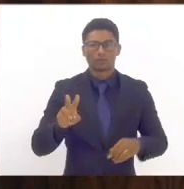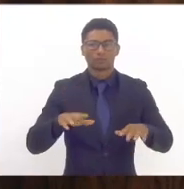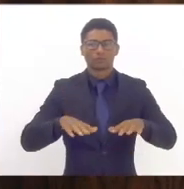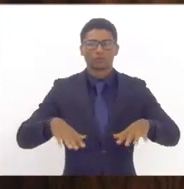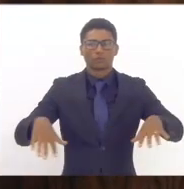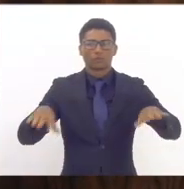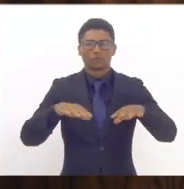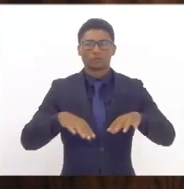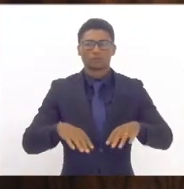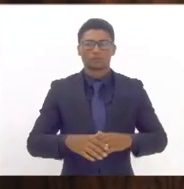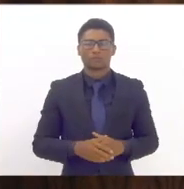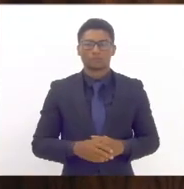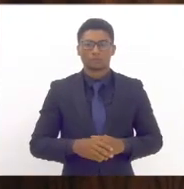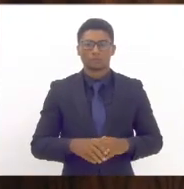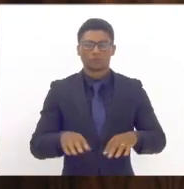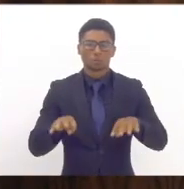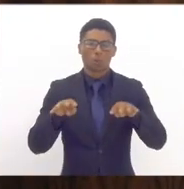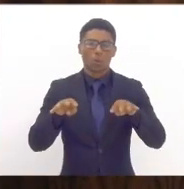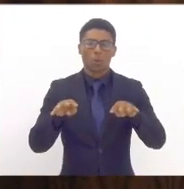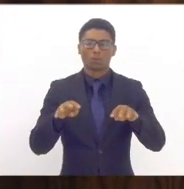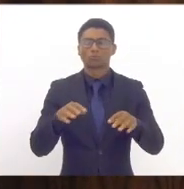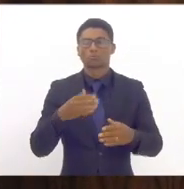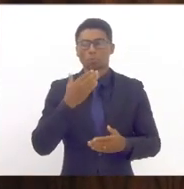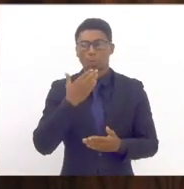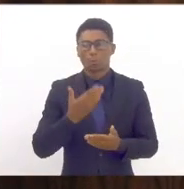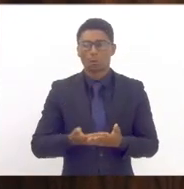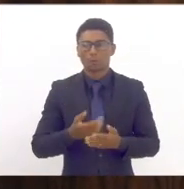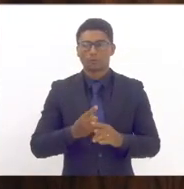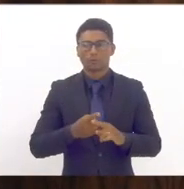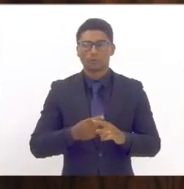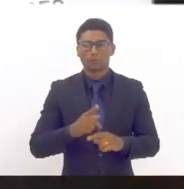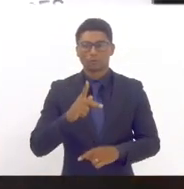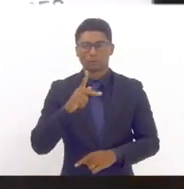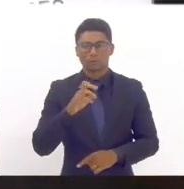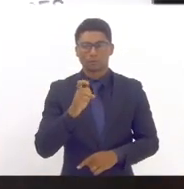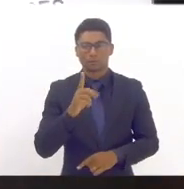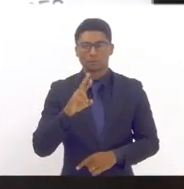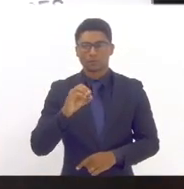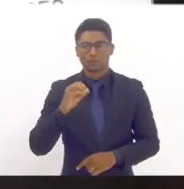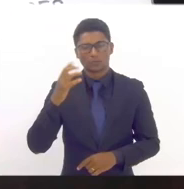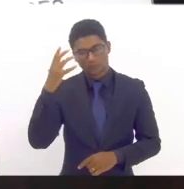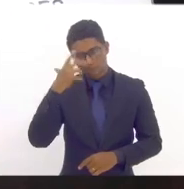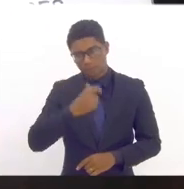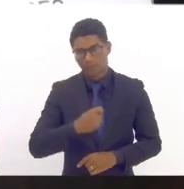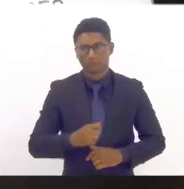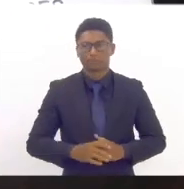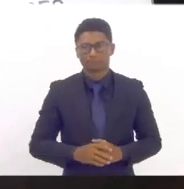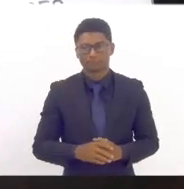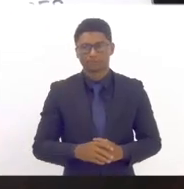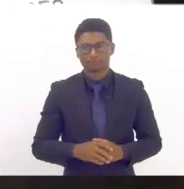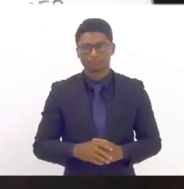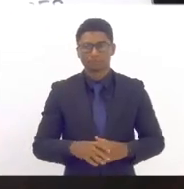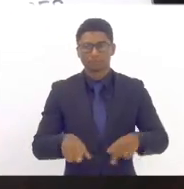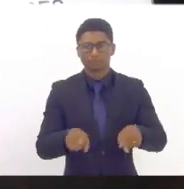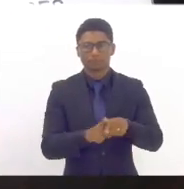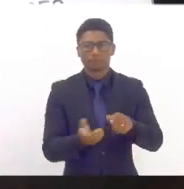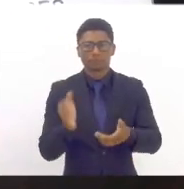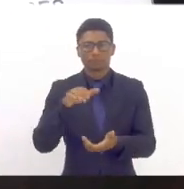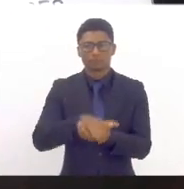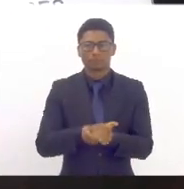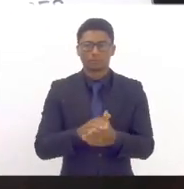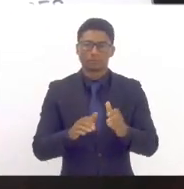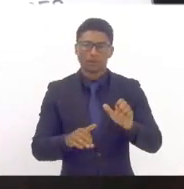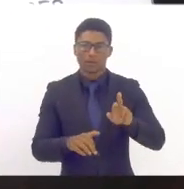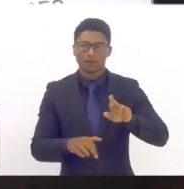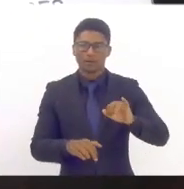fica babando. Porque o Pedro é lindo, e se não bastasse, ainda casa com o Eric. É para poder